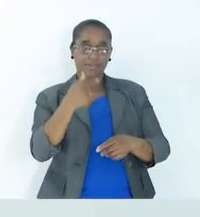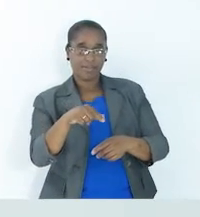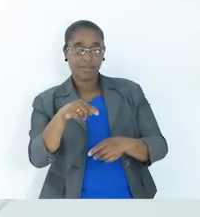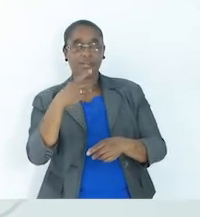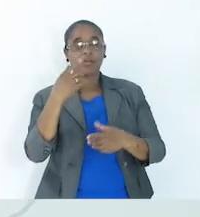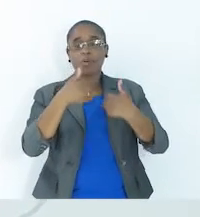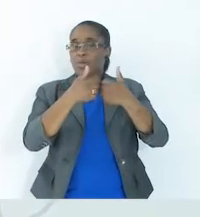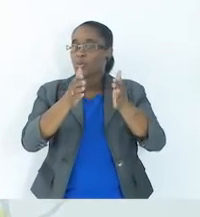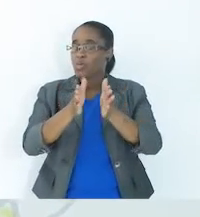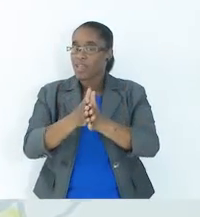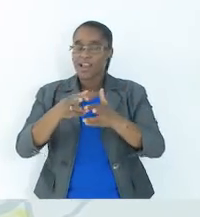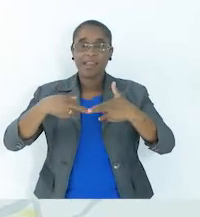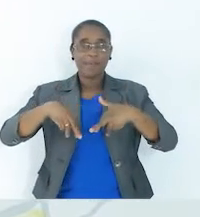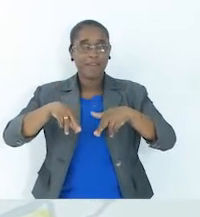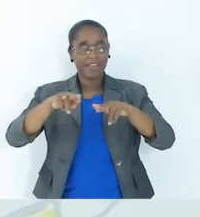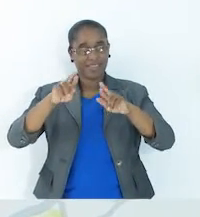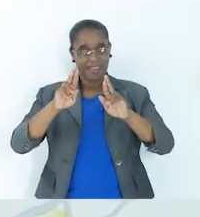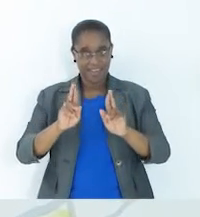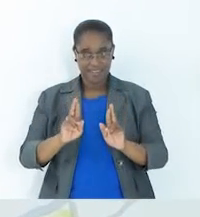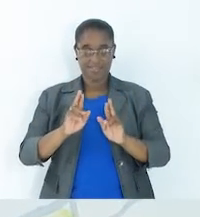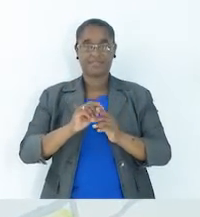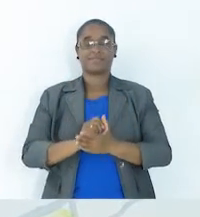total liberdade